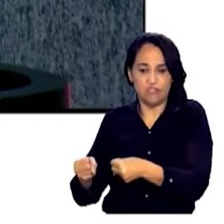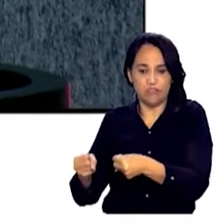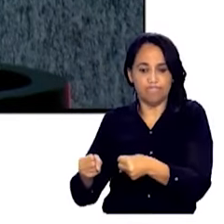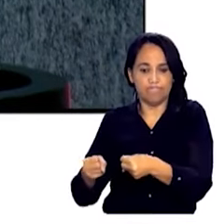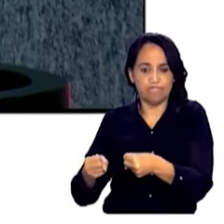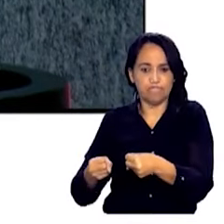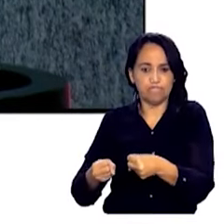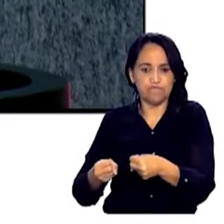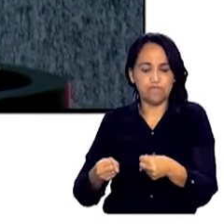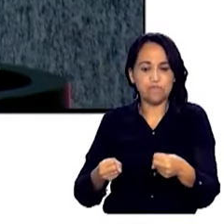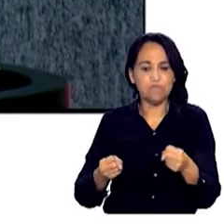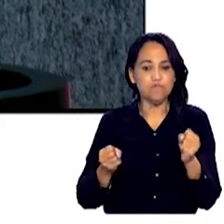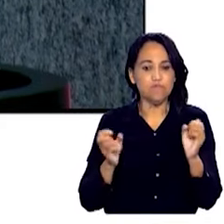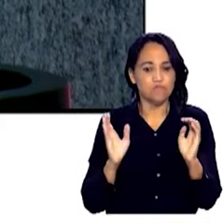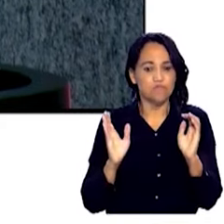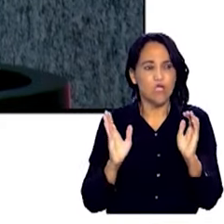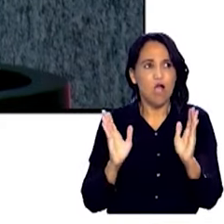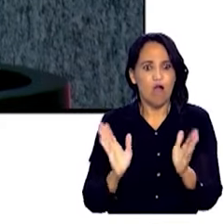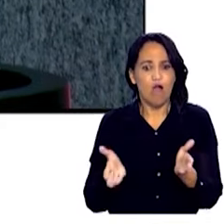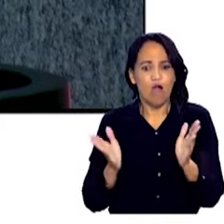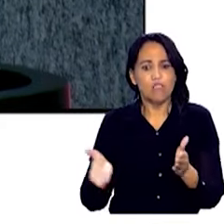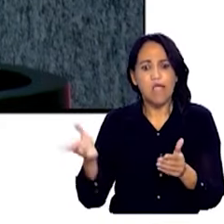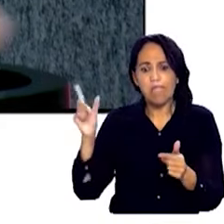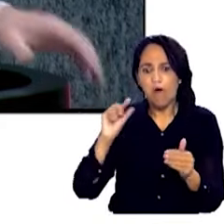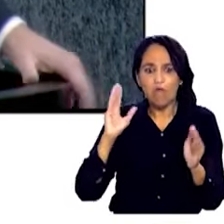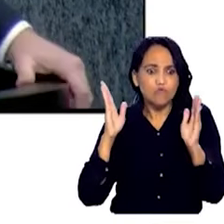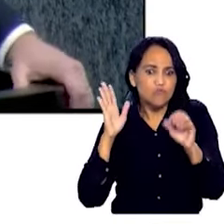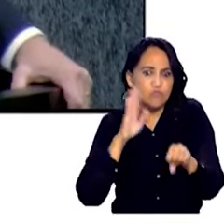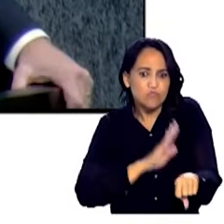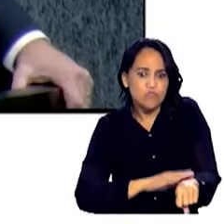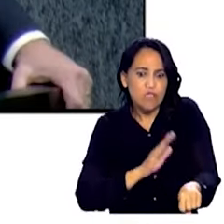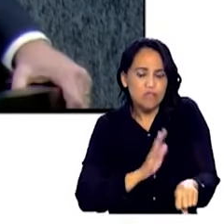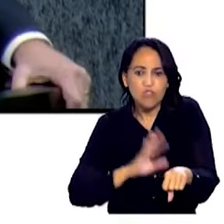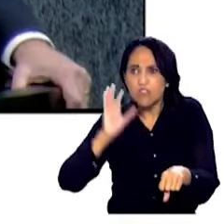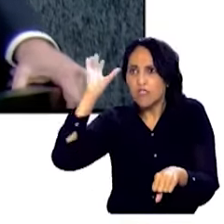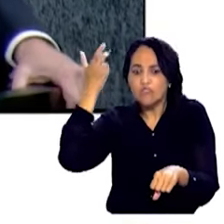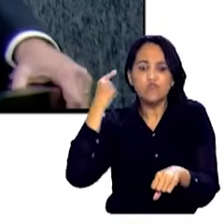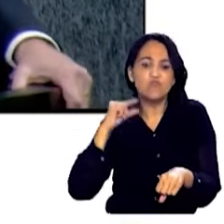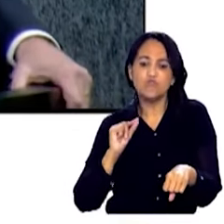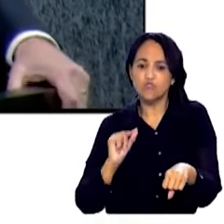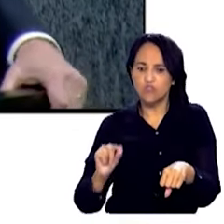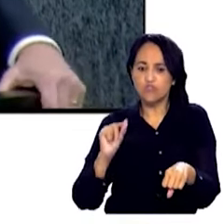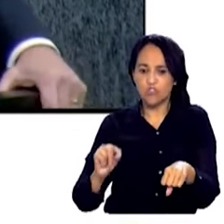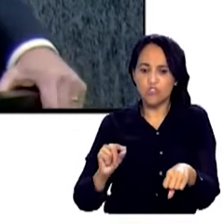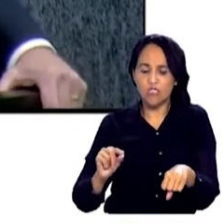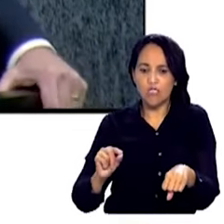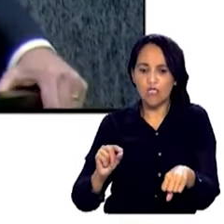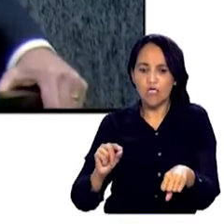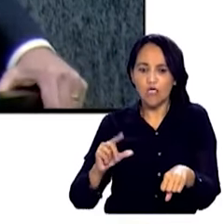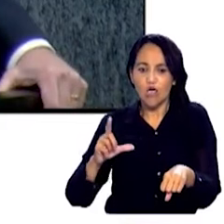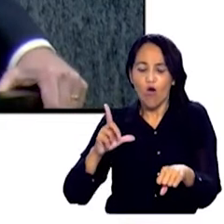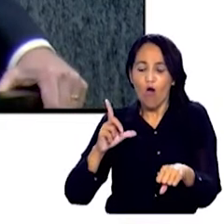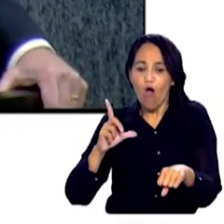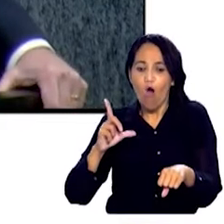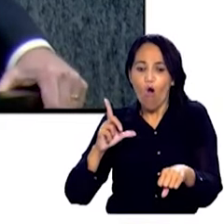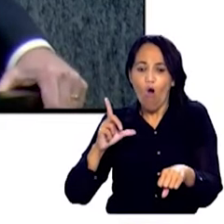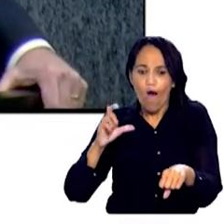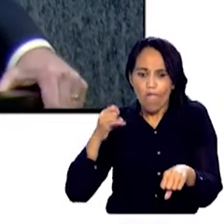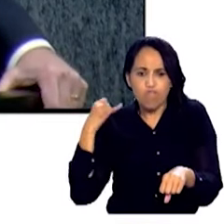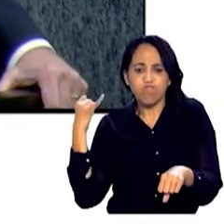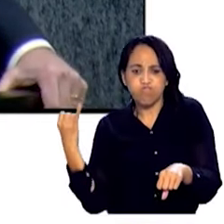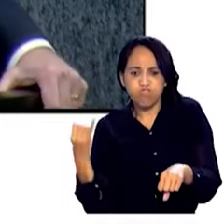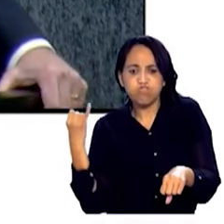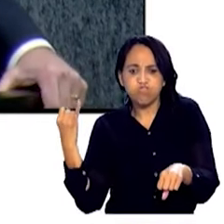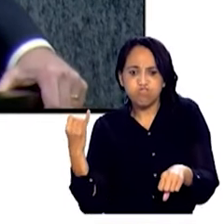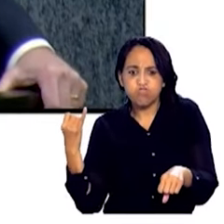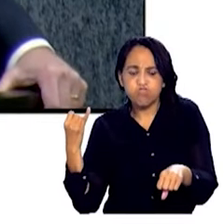anos atrás Suprema corte foi foi uma dessas references foi decidido por você uma ideia do tipo de importância do caso o Parlamento escocês queria